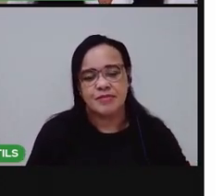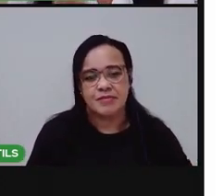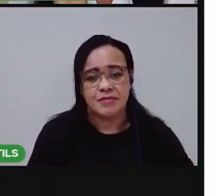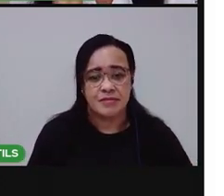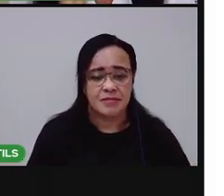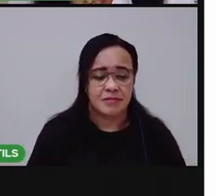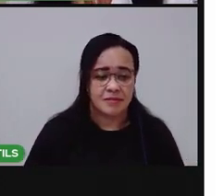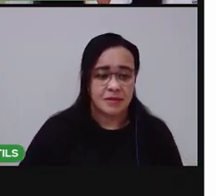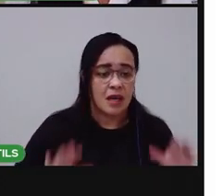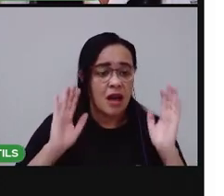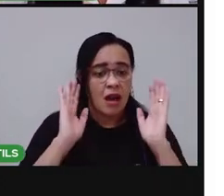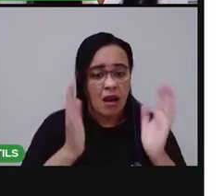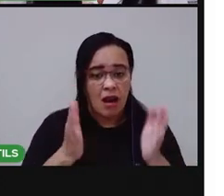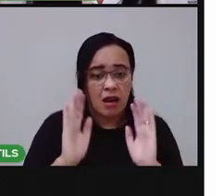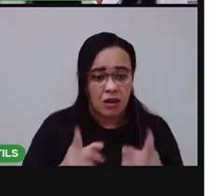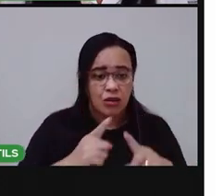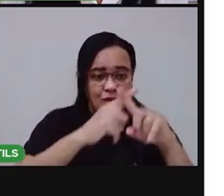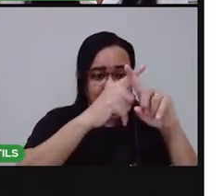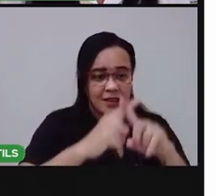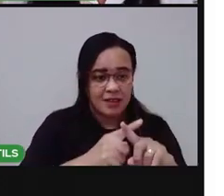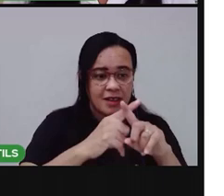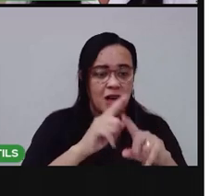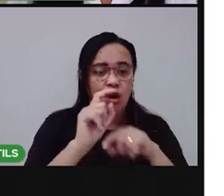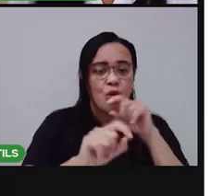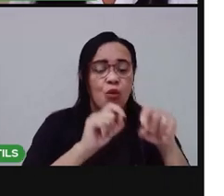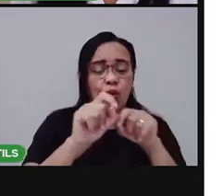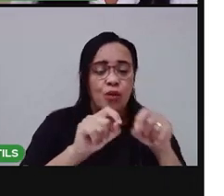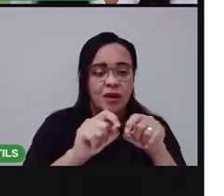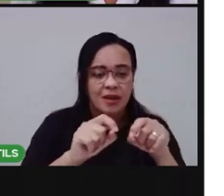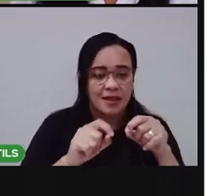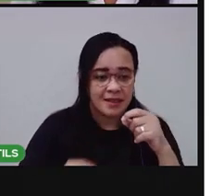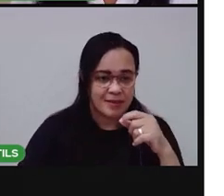Agora tem um desafio para você.